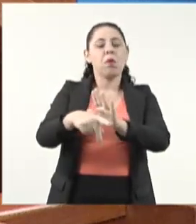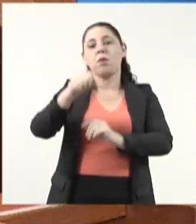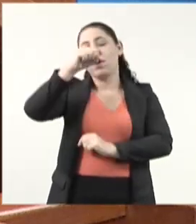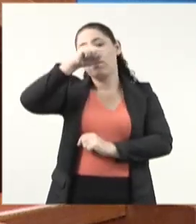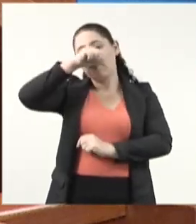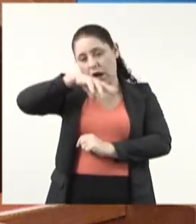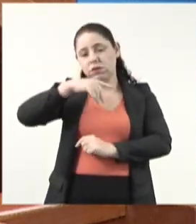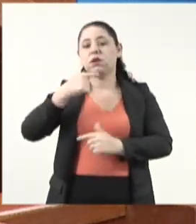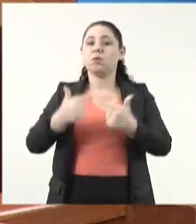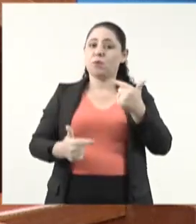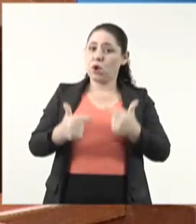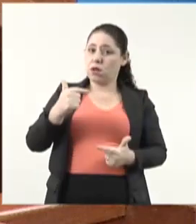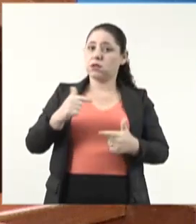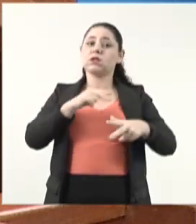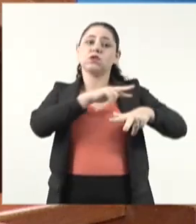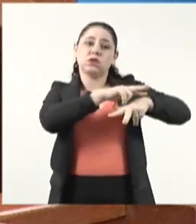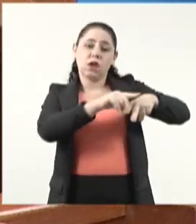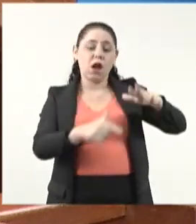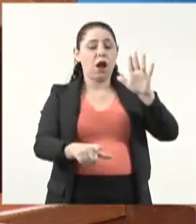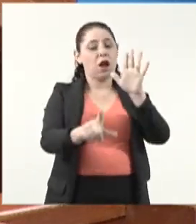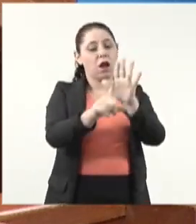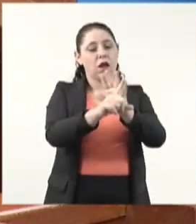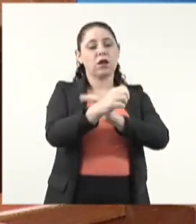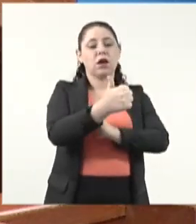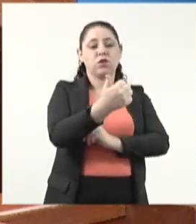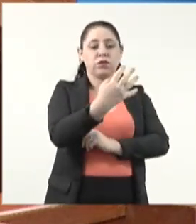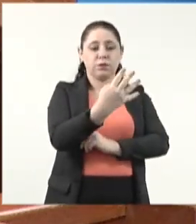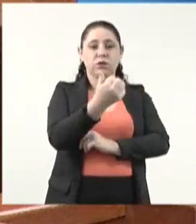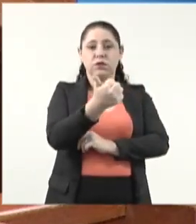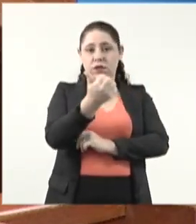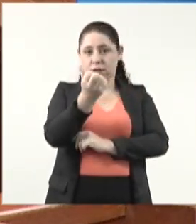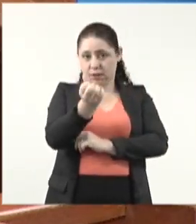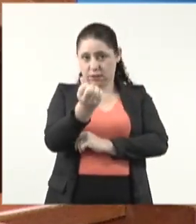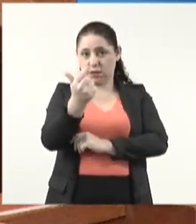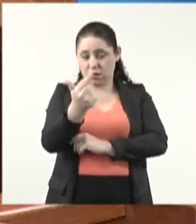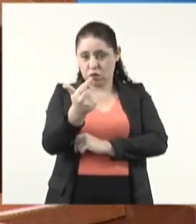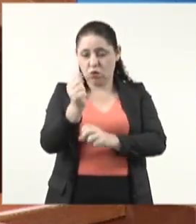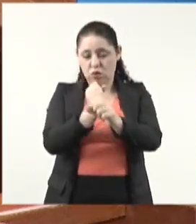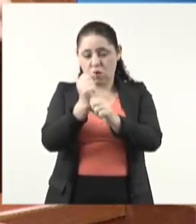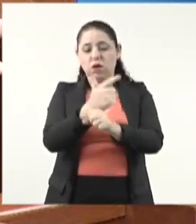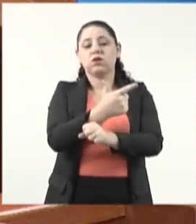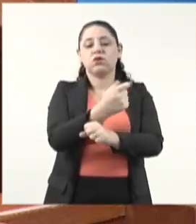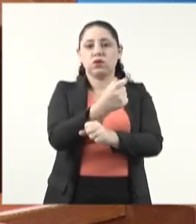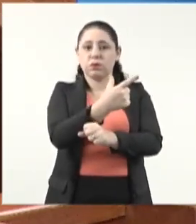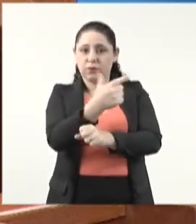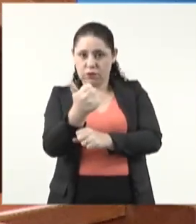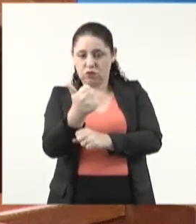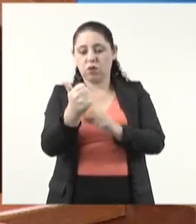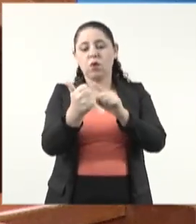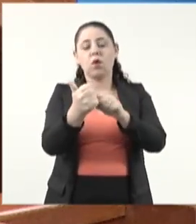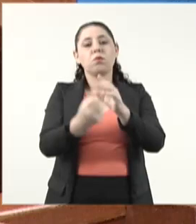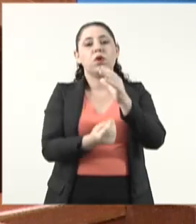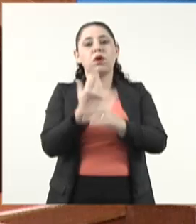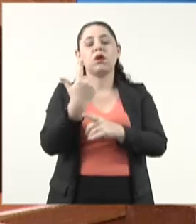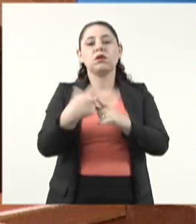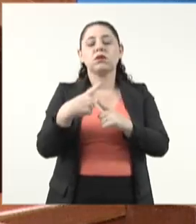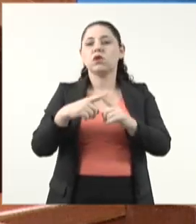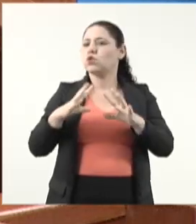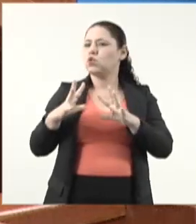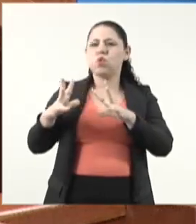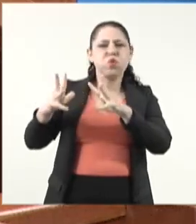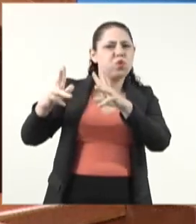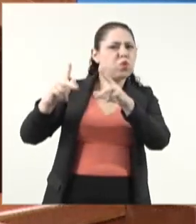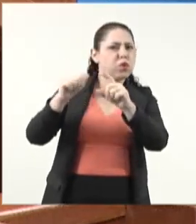violência política de gênero. Então, a Lei 14.162, de 2021, ela veio exatamente em razão de